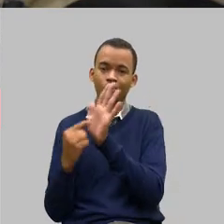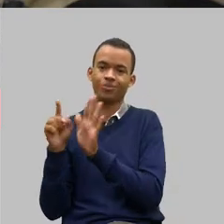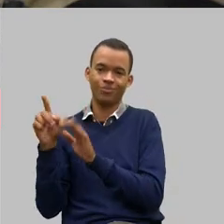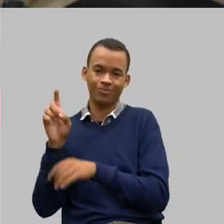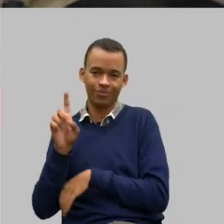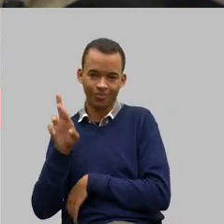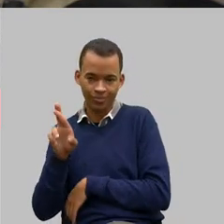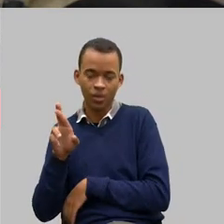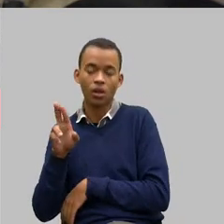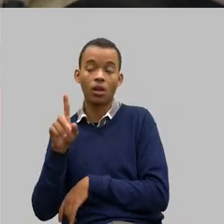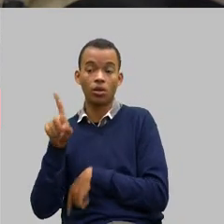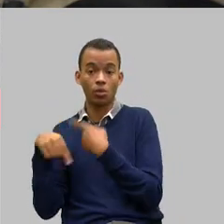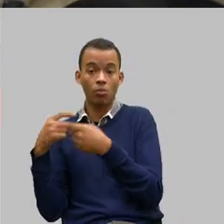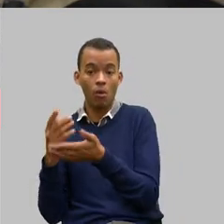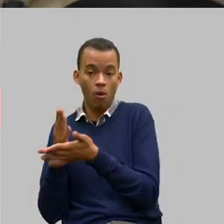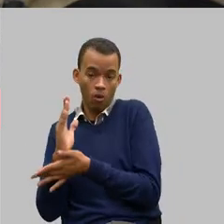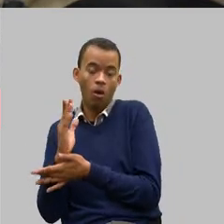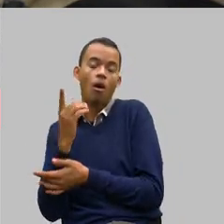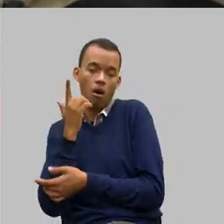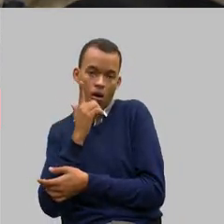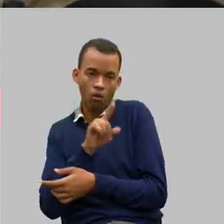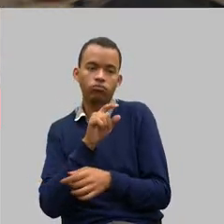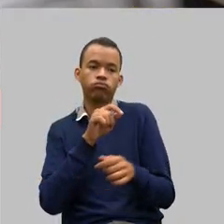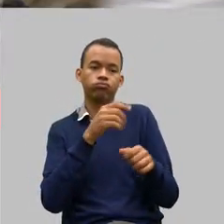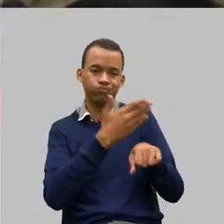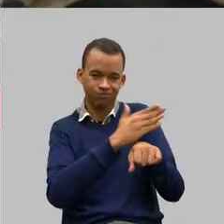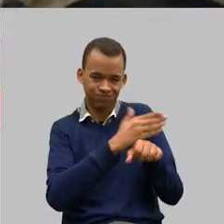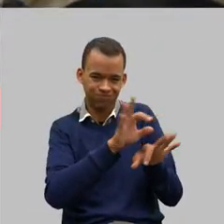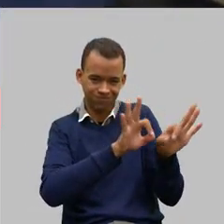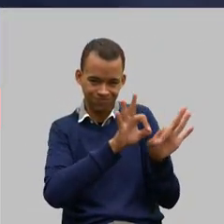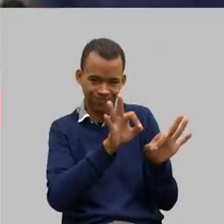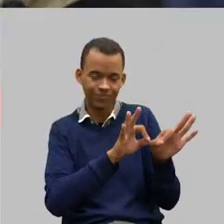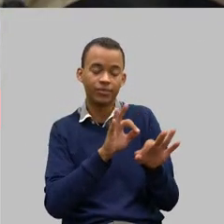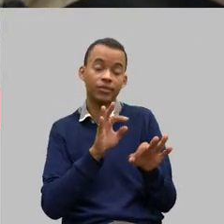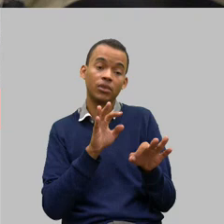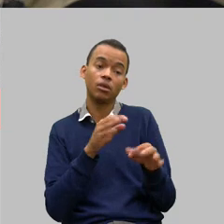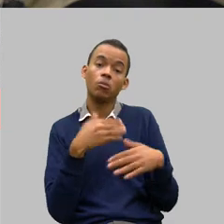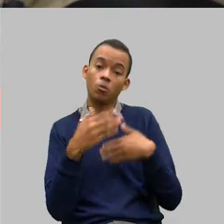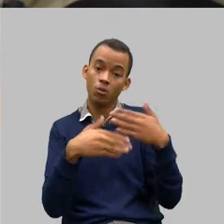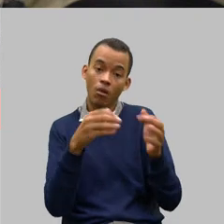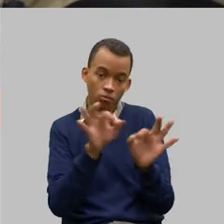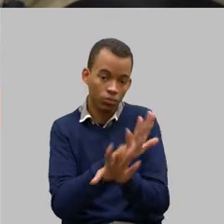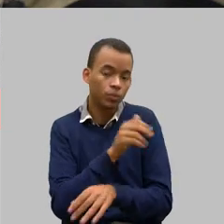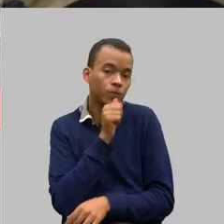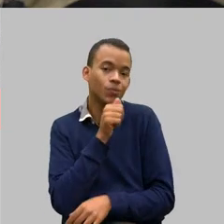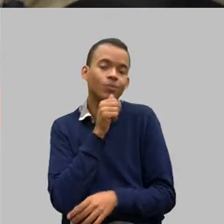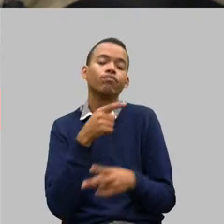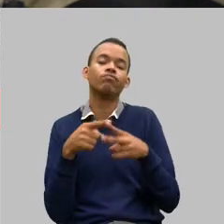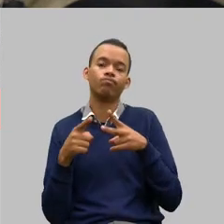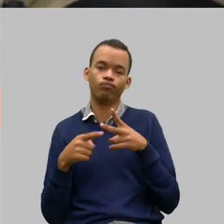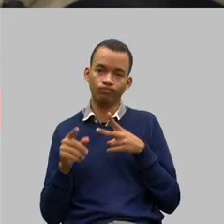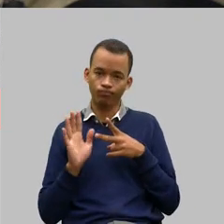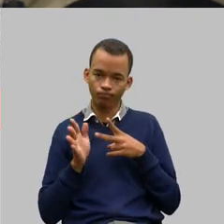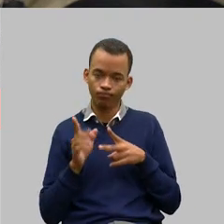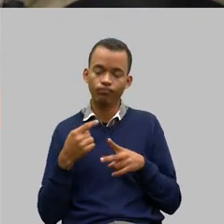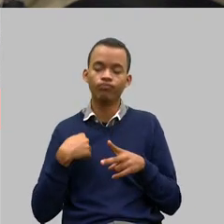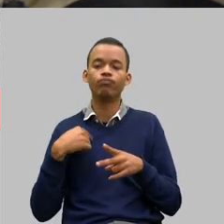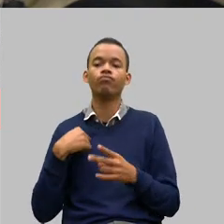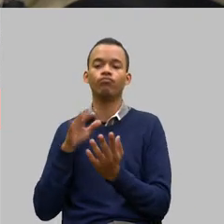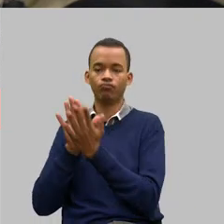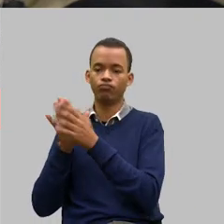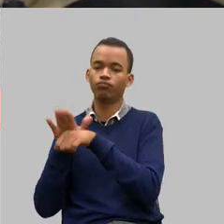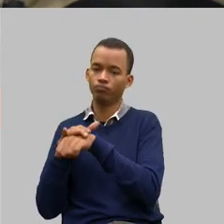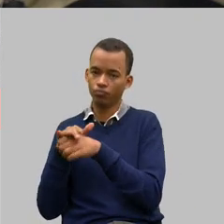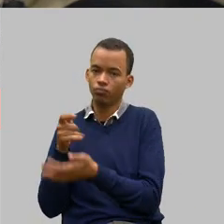andamento mas ele ainda não tá concluído né até porque se passaram duas semanas mas vamos Vou cobrar também né com com vigor esse